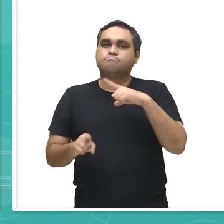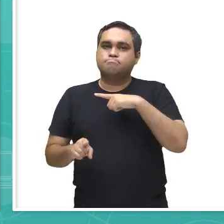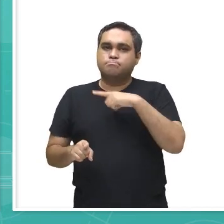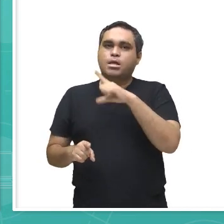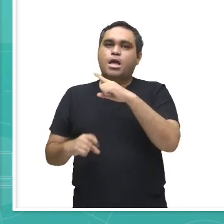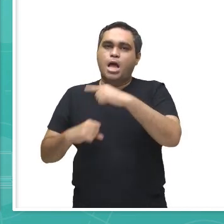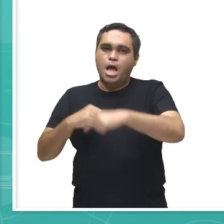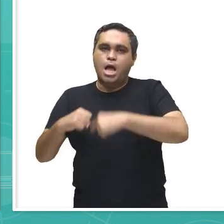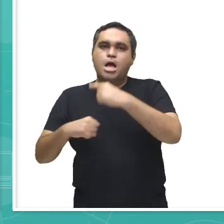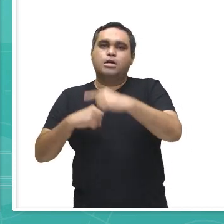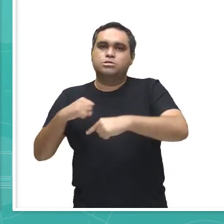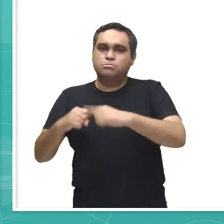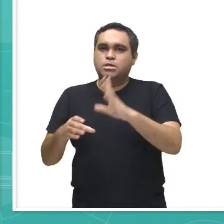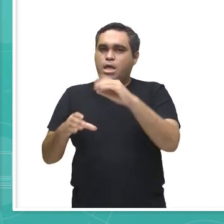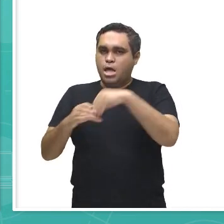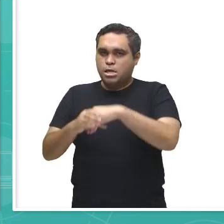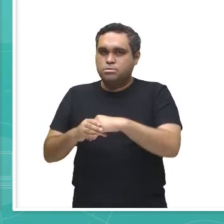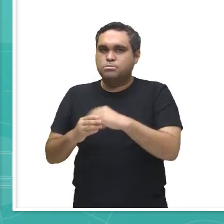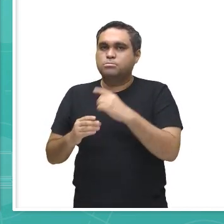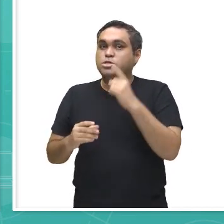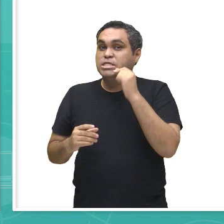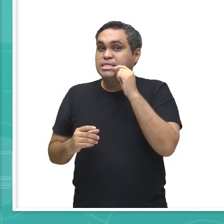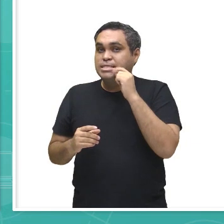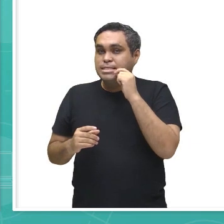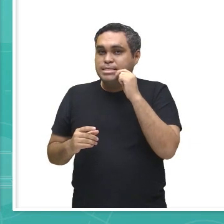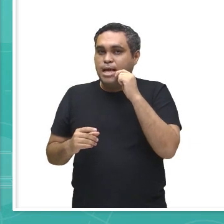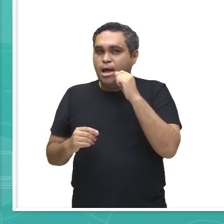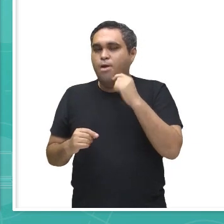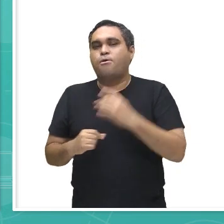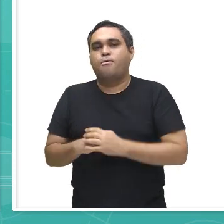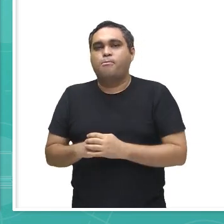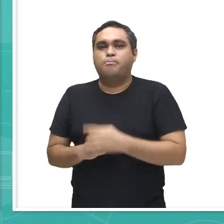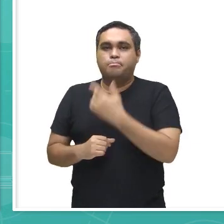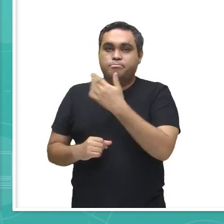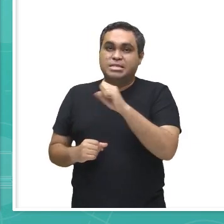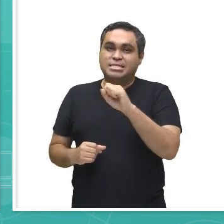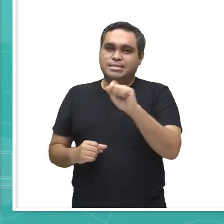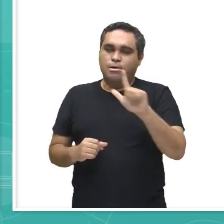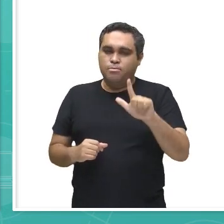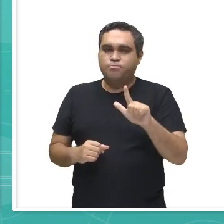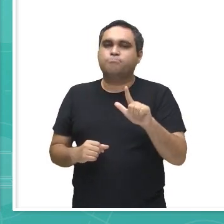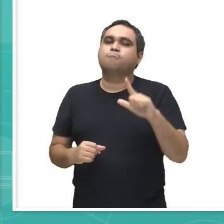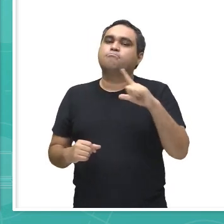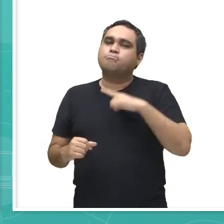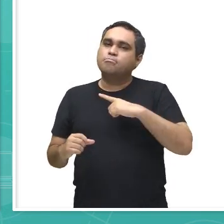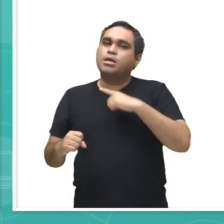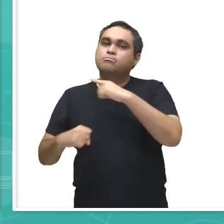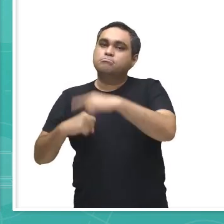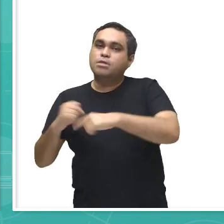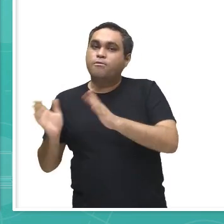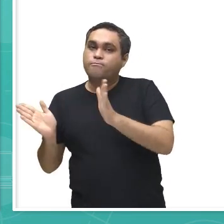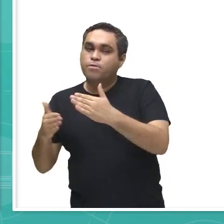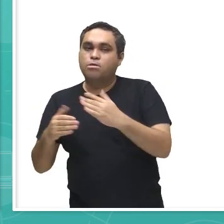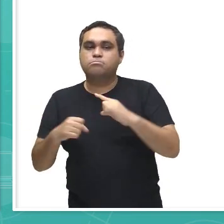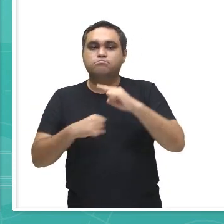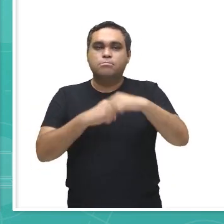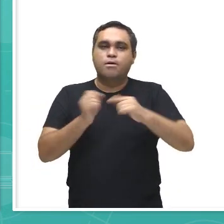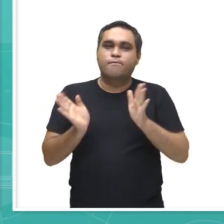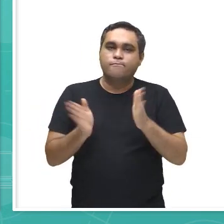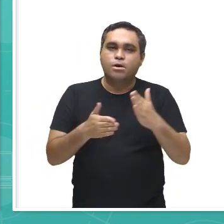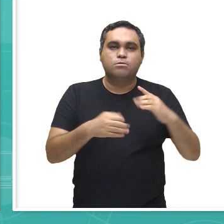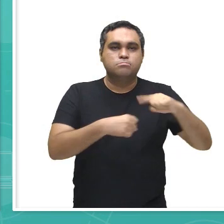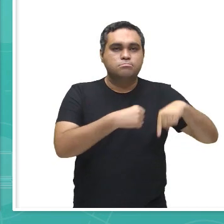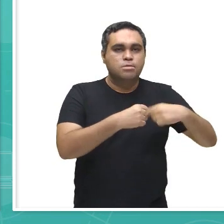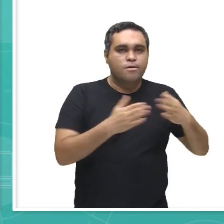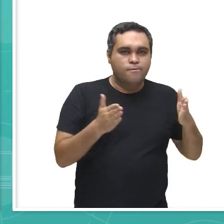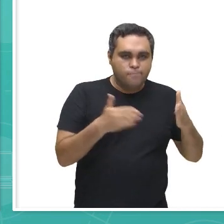constituindo aqui esse sal, tá? Então, cada um vai ter a sua propriedade específica. E aí a